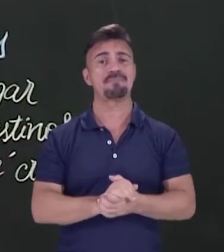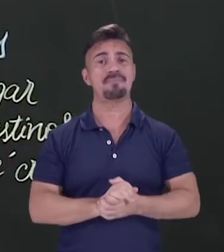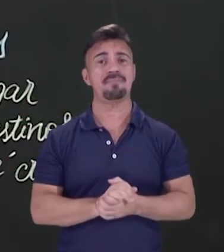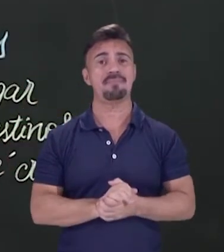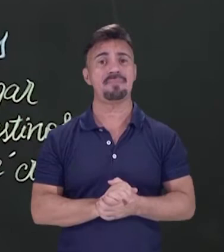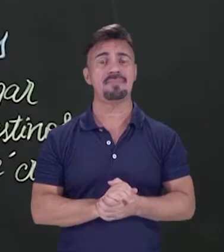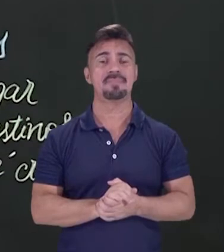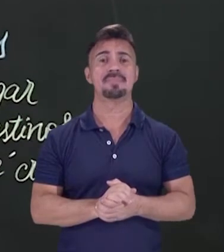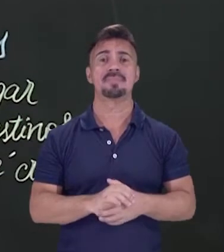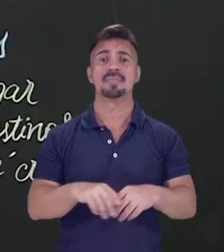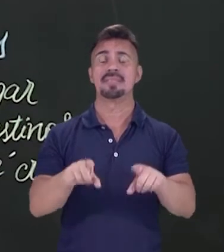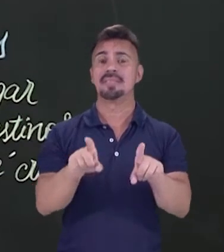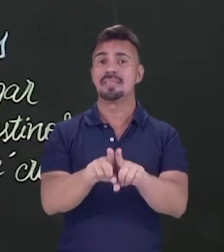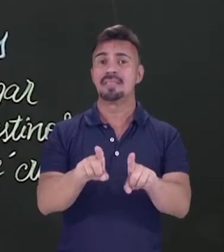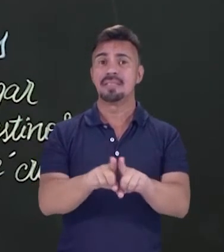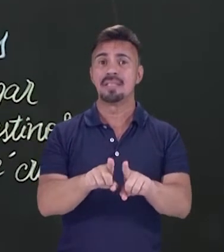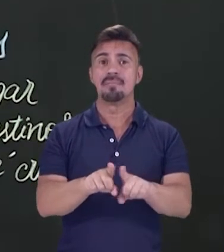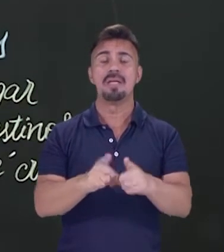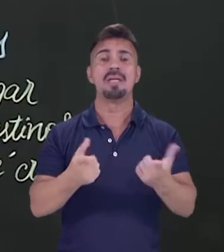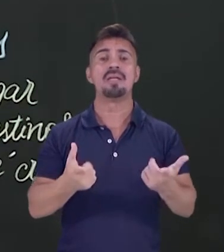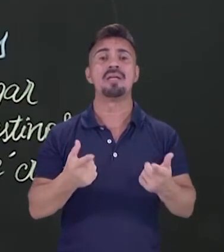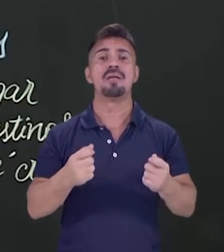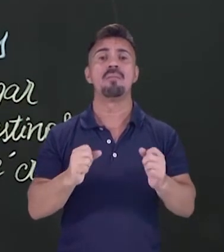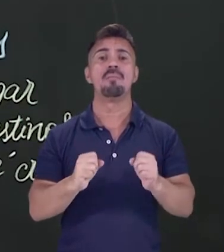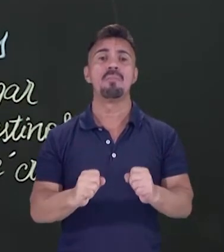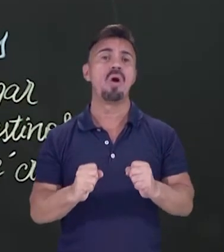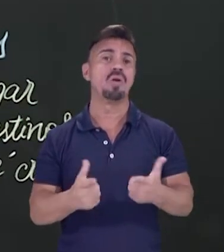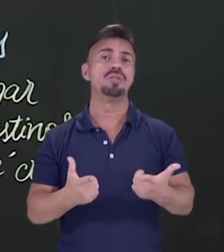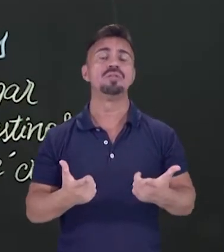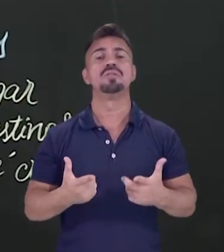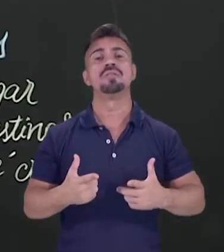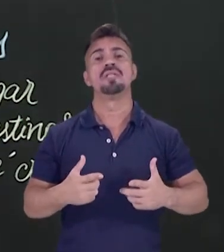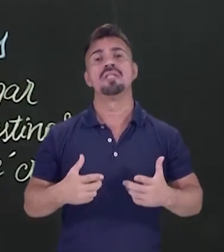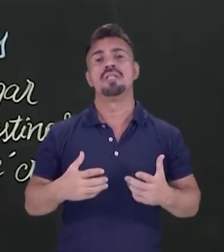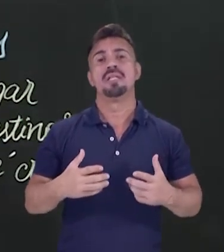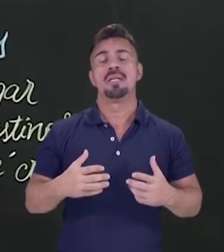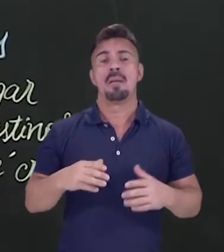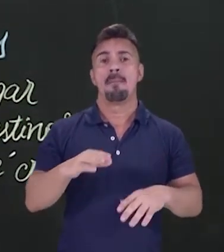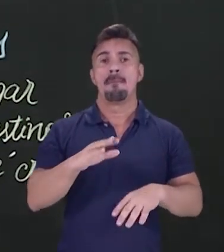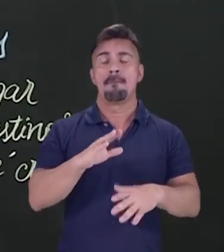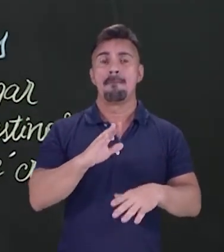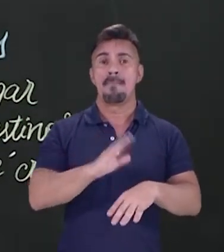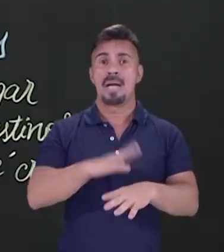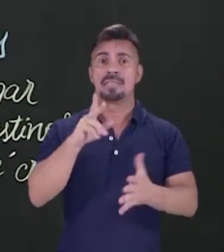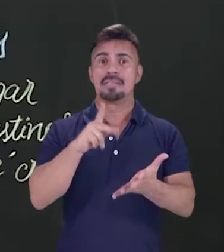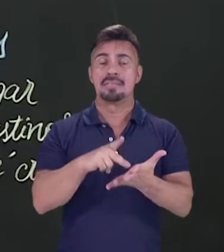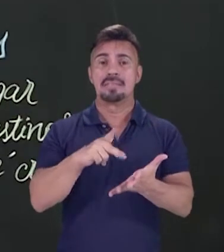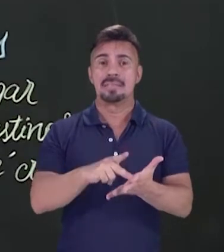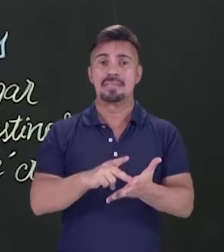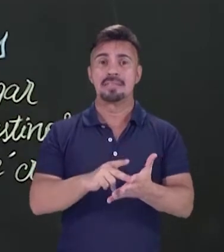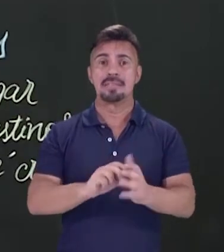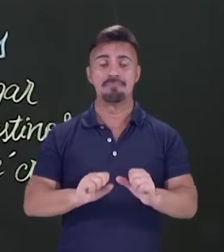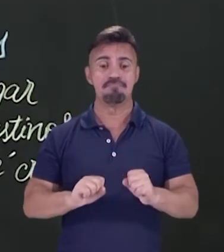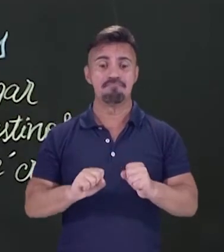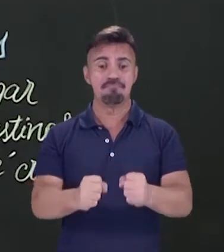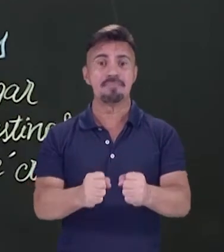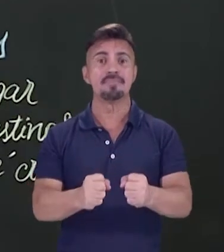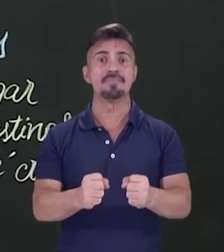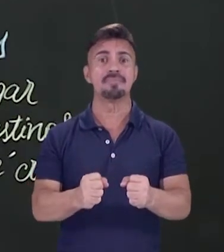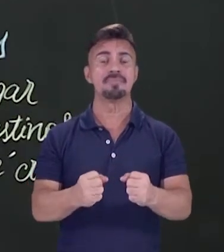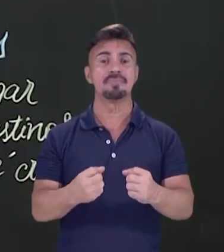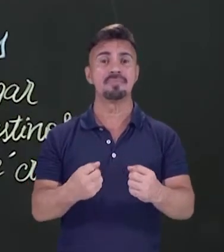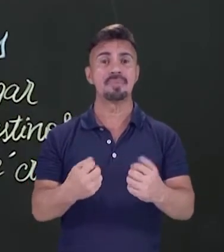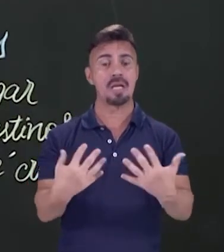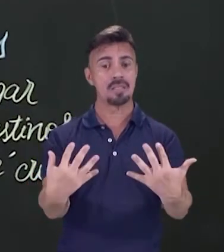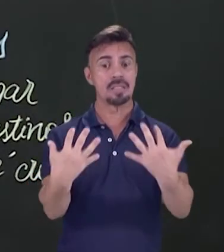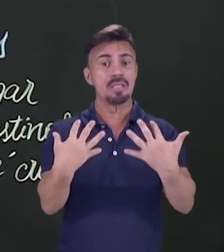sentido. Os títulos também podem convocar a posicionamentos mais radicais, a posicionamentos mais enfáticos e a chamar